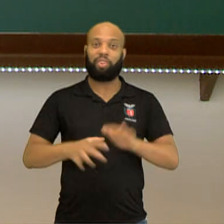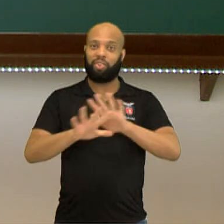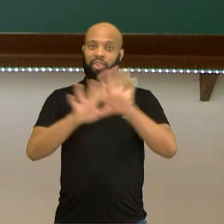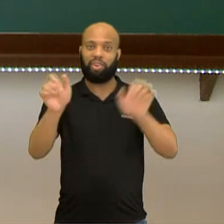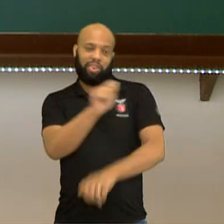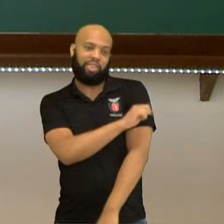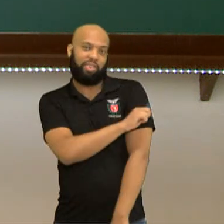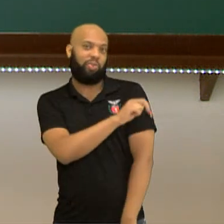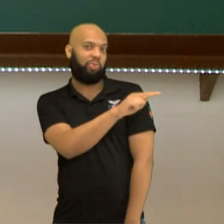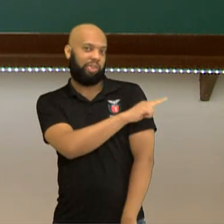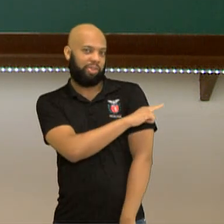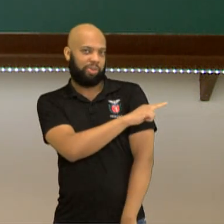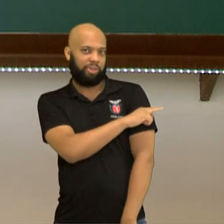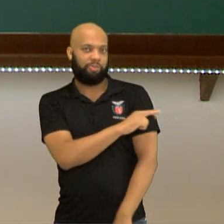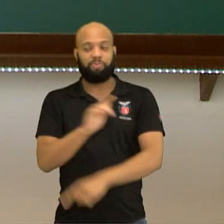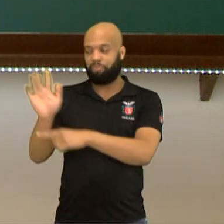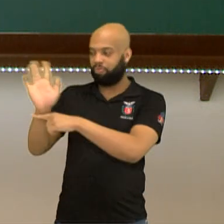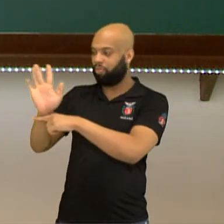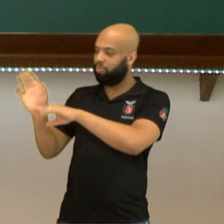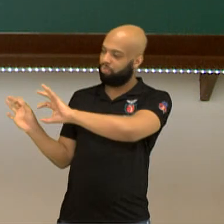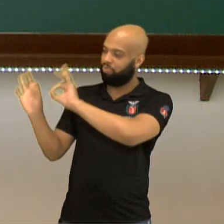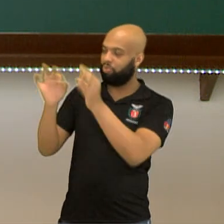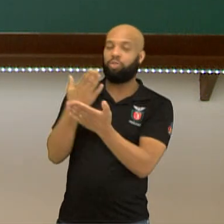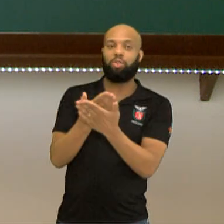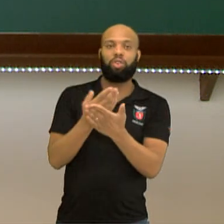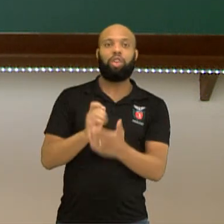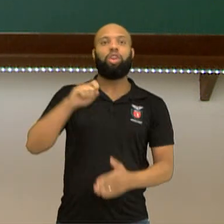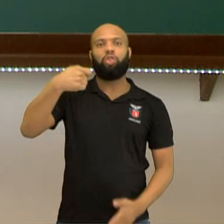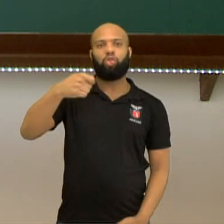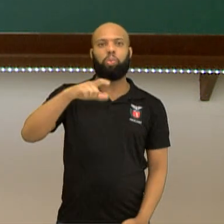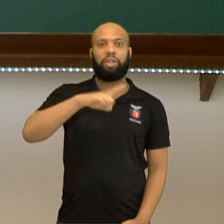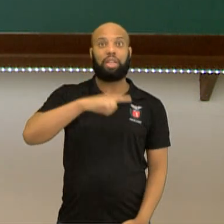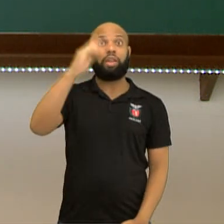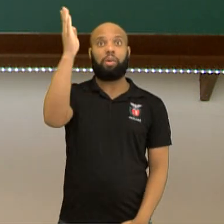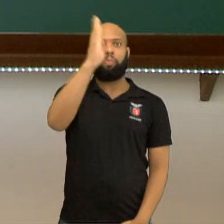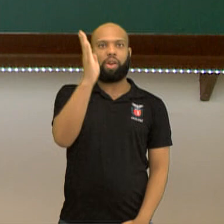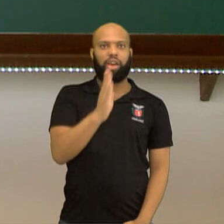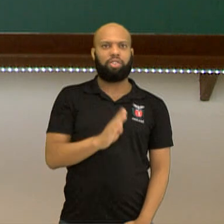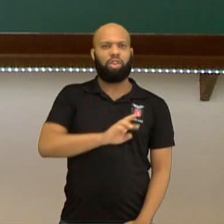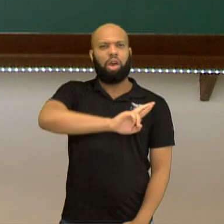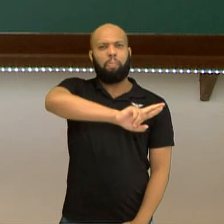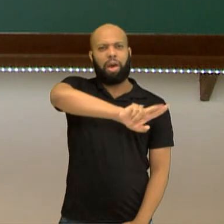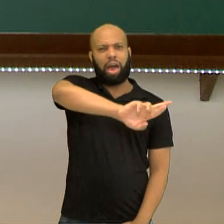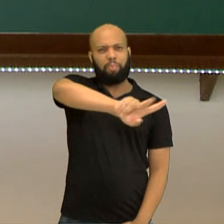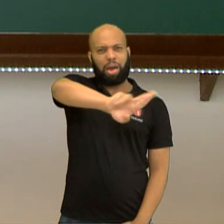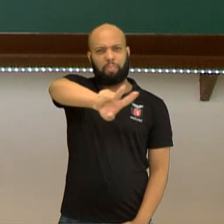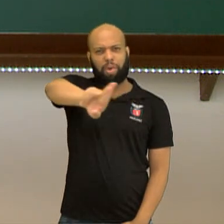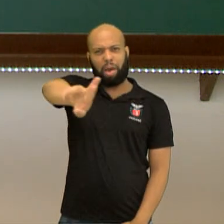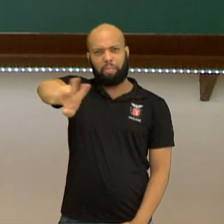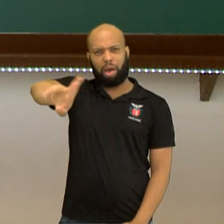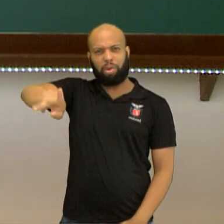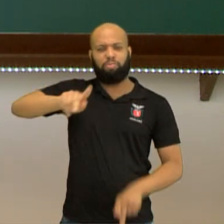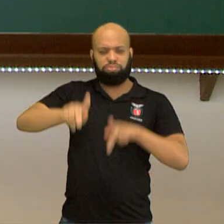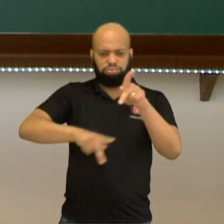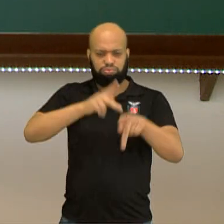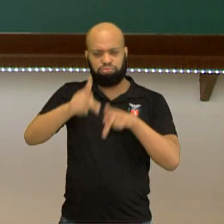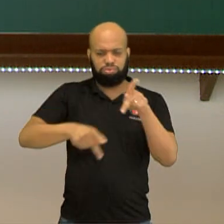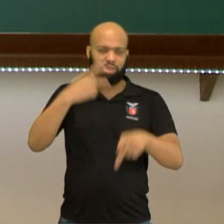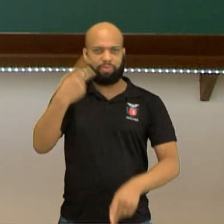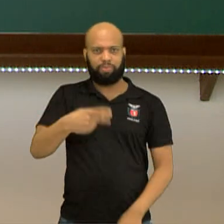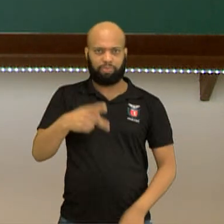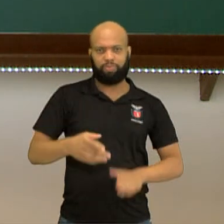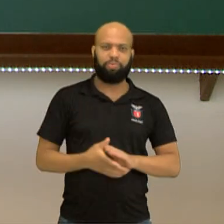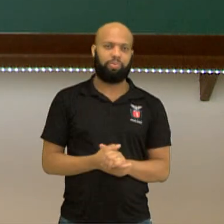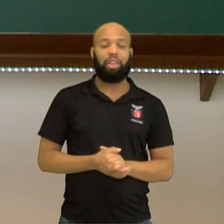Olá, estudantes do 7º ano. Neste vídeo vamos falar sobre a diversidade da população do território